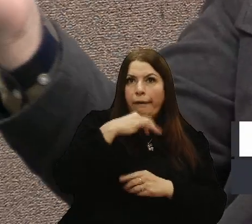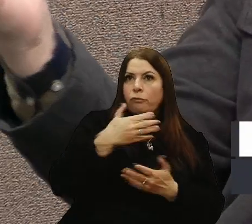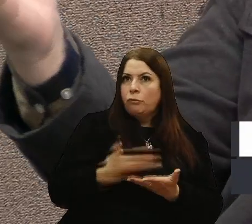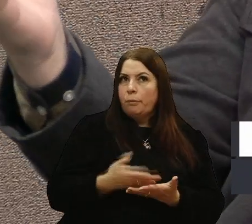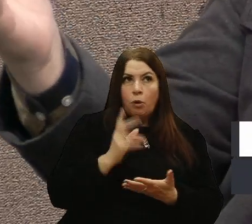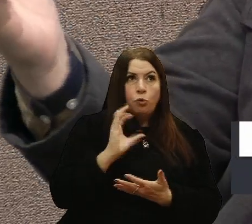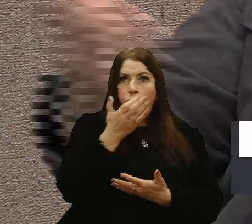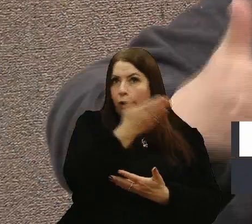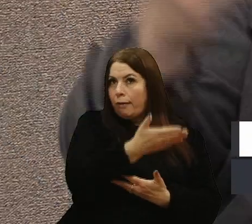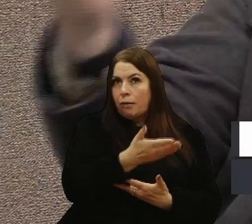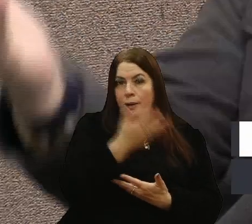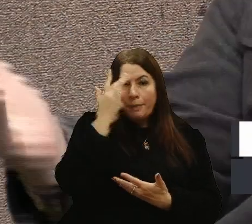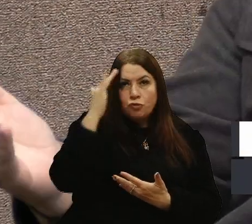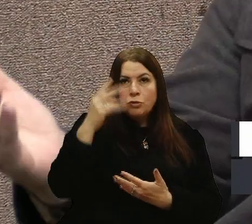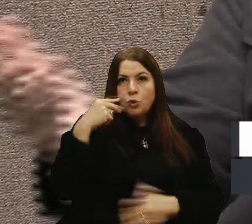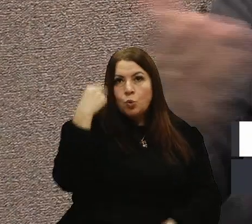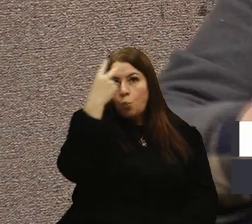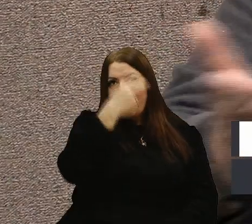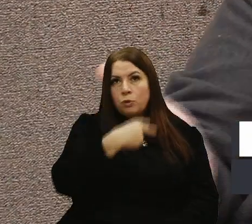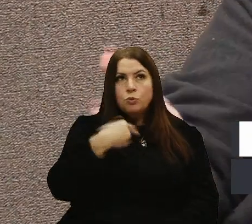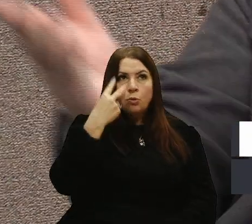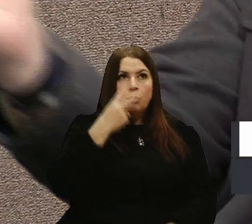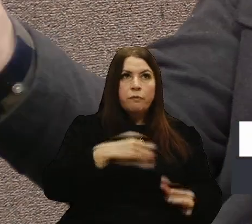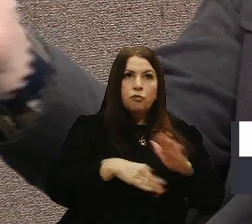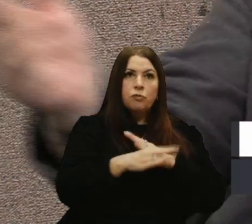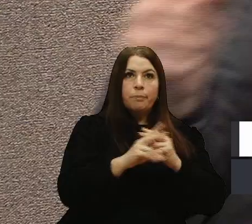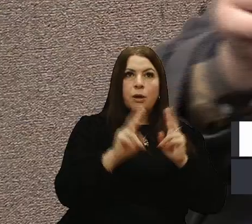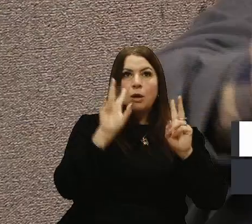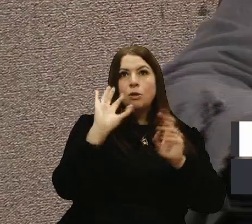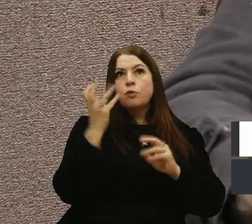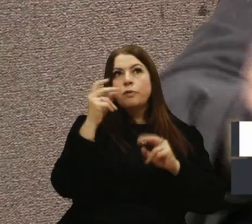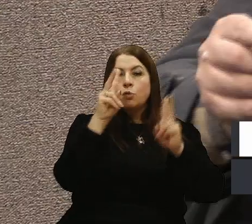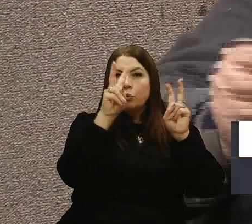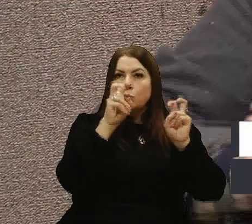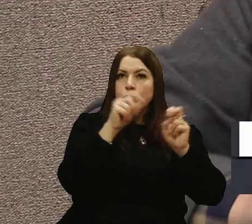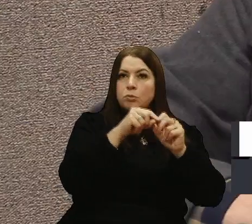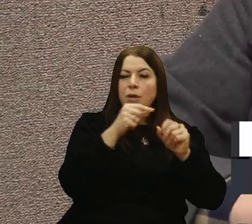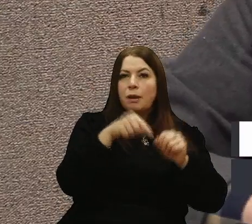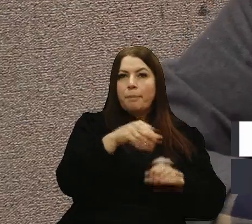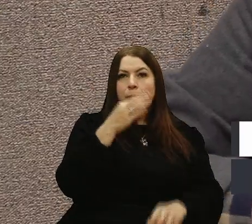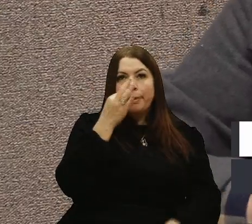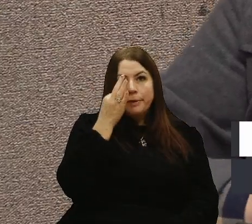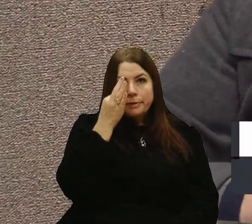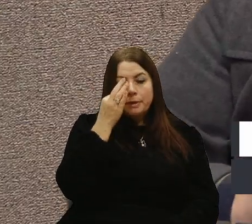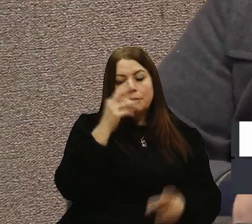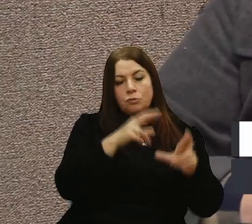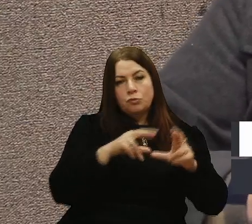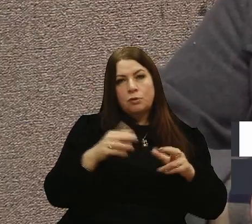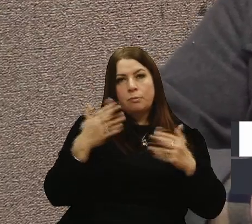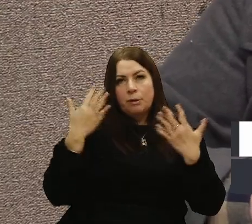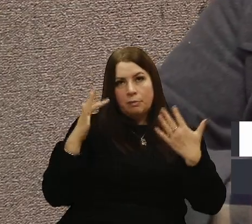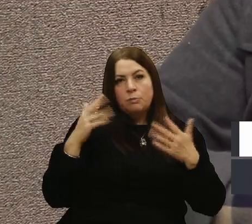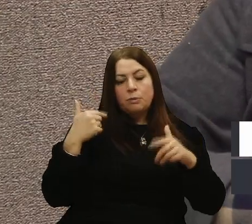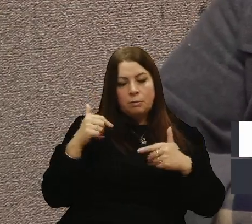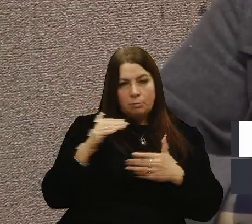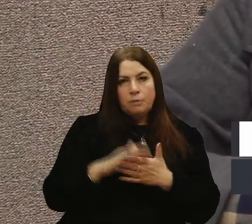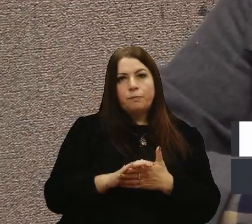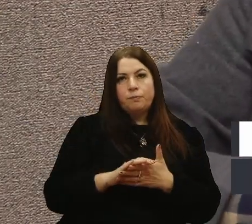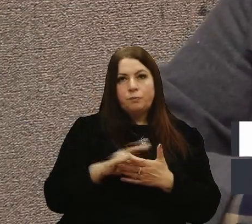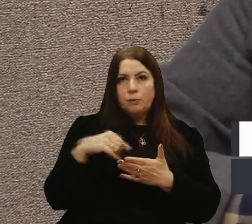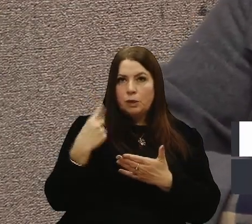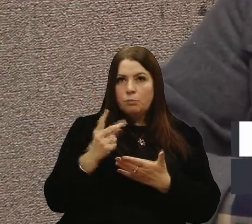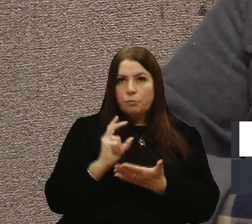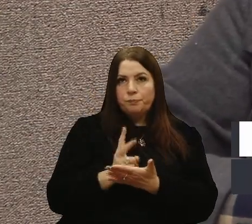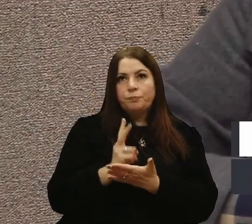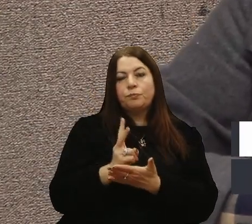resolver lá, né? Imagine 2 horas de viagem para resolver um assunto que pode se resolver estando presente lá na sua região. Parabéns mais uma vez pelo seu trabalho e que nós possamos ter